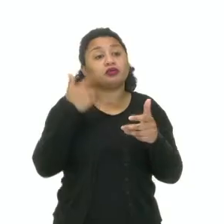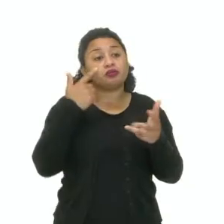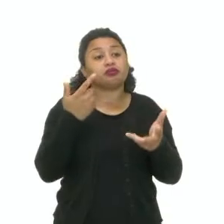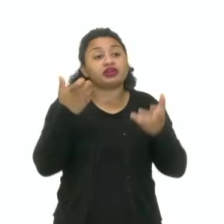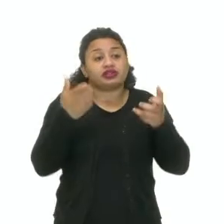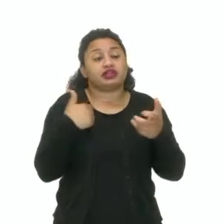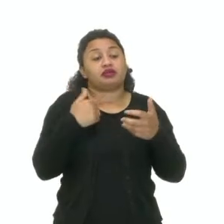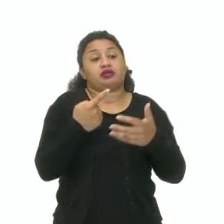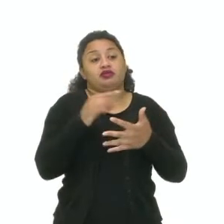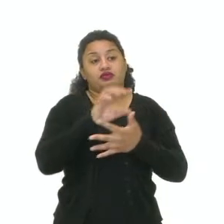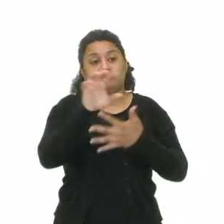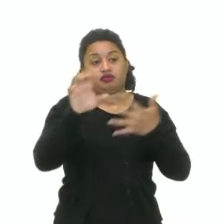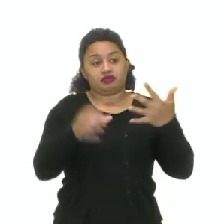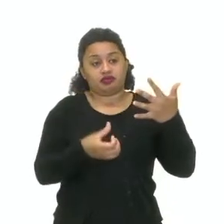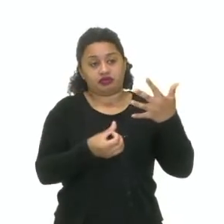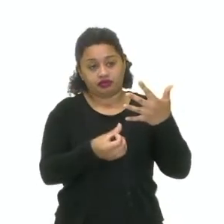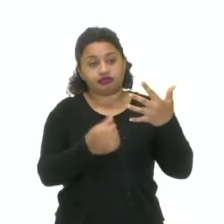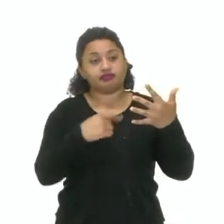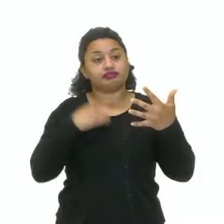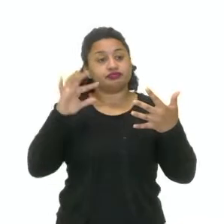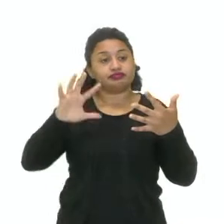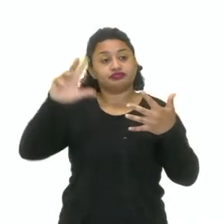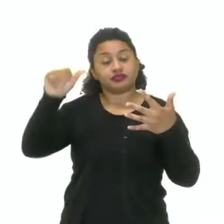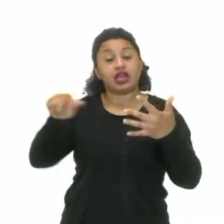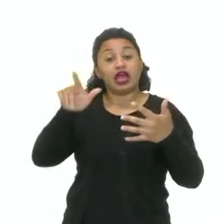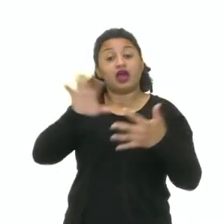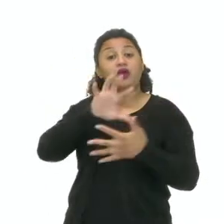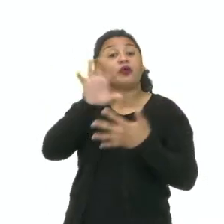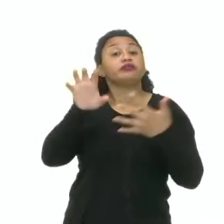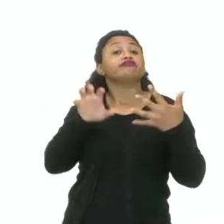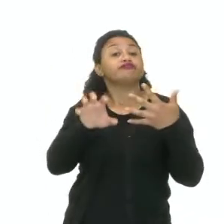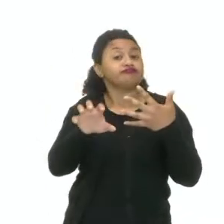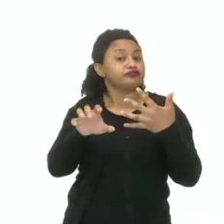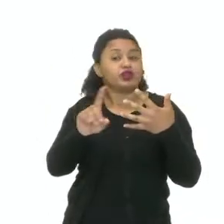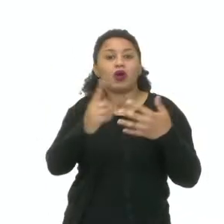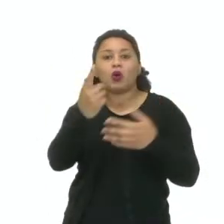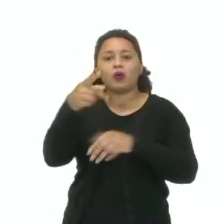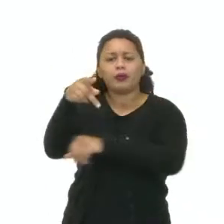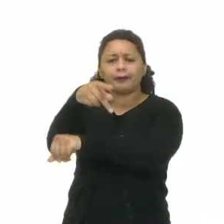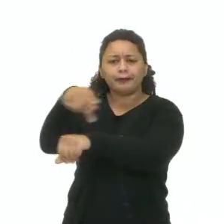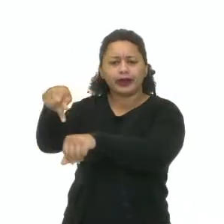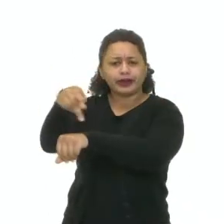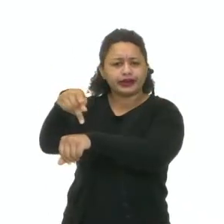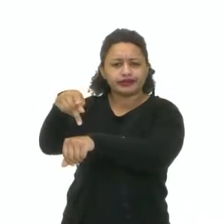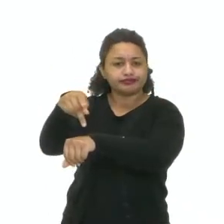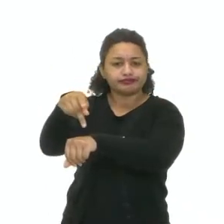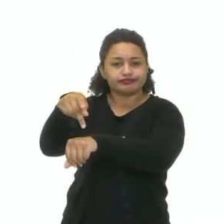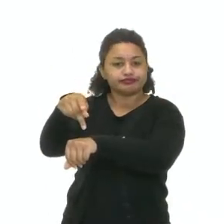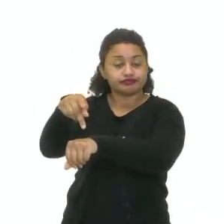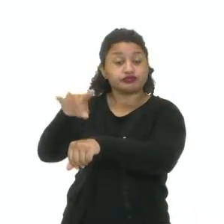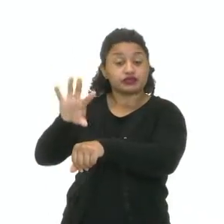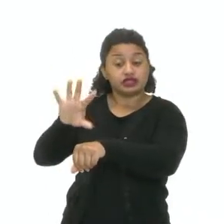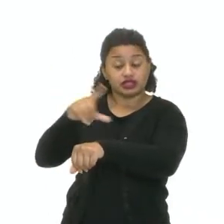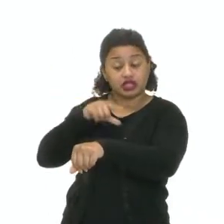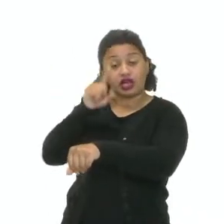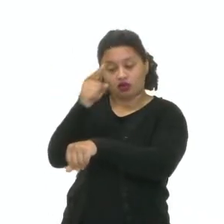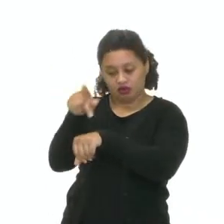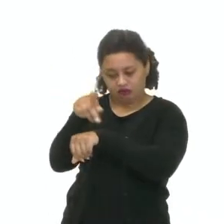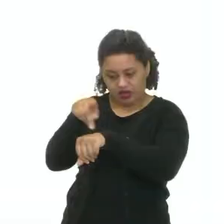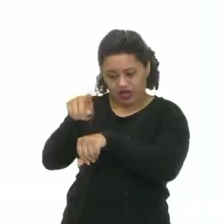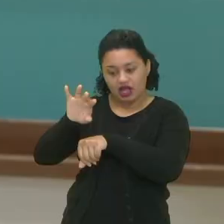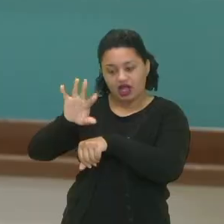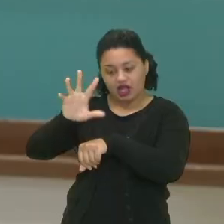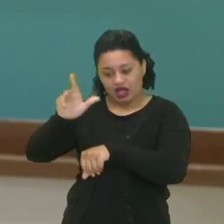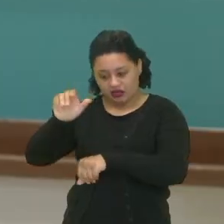um dos 6 continentes. A África então é um continente, ou seja, não é um país. O país África do Sul, aí